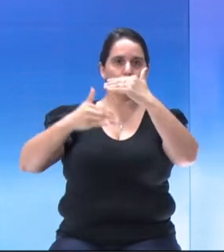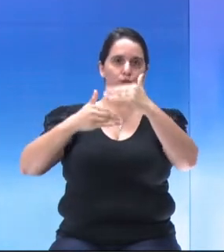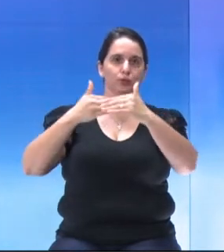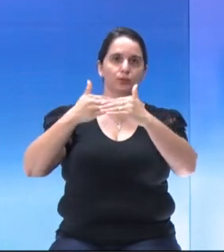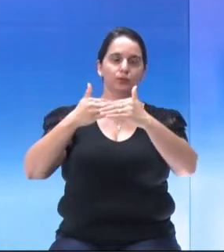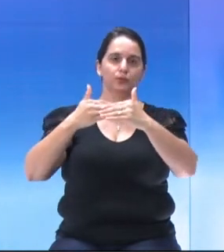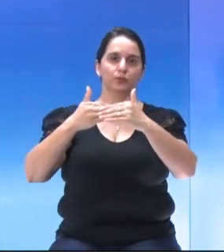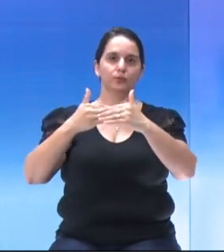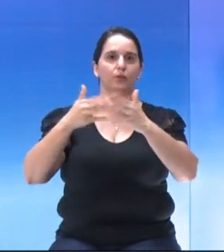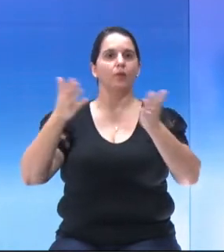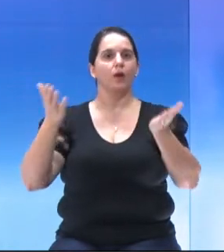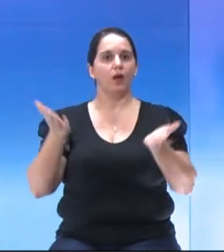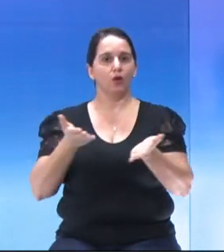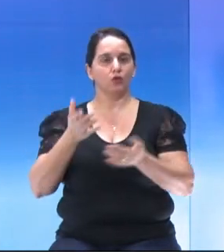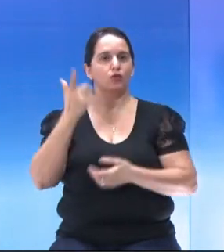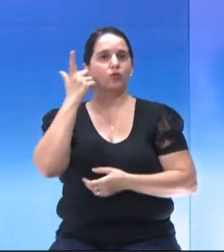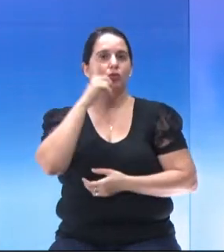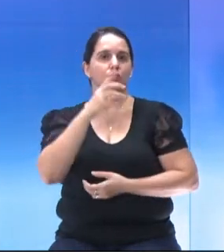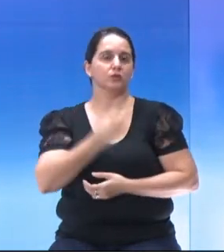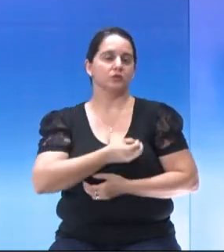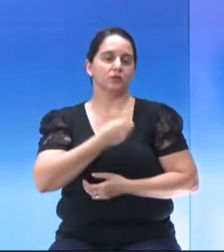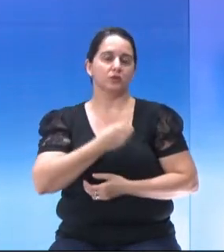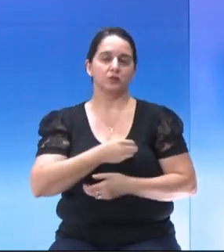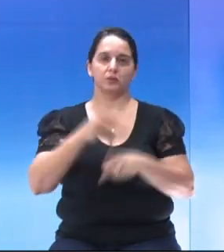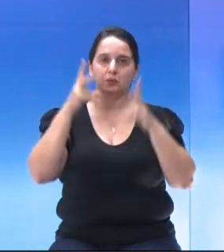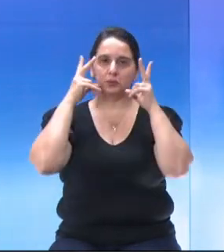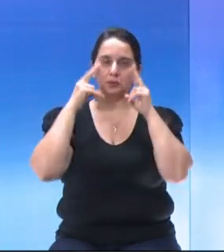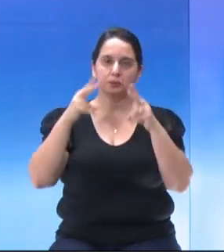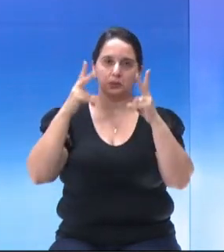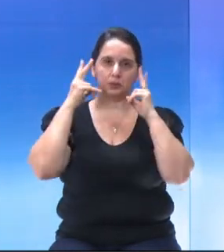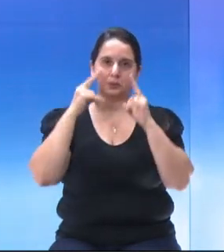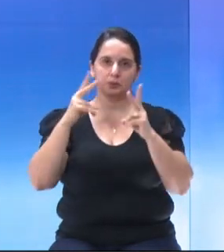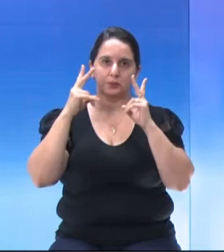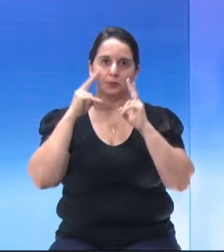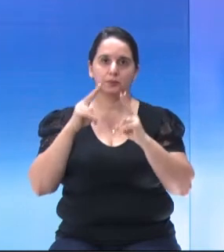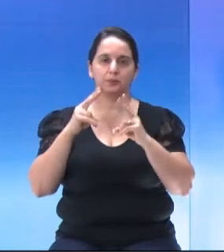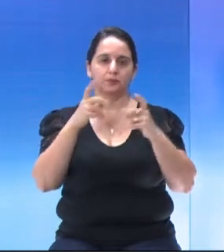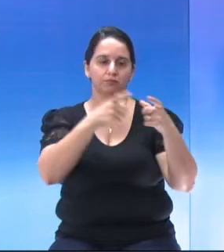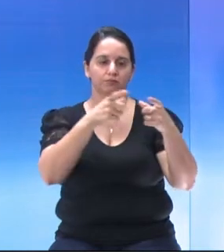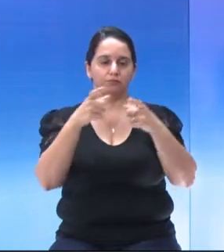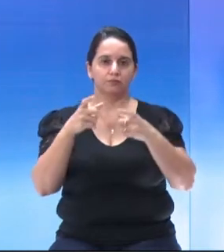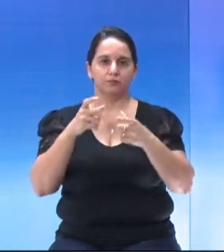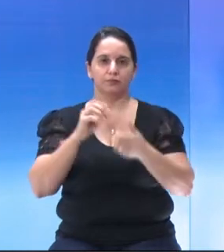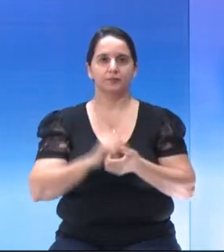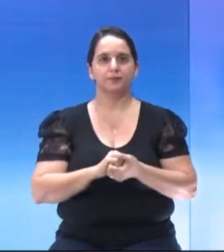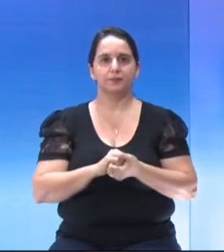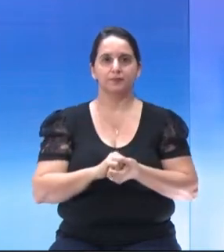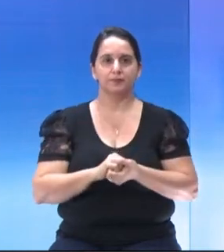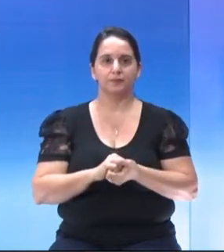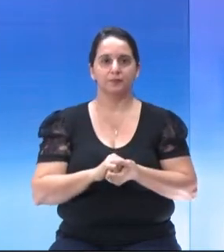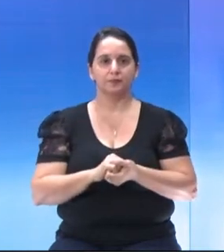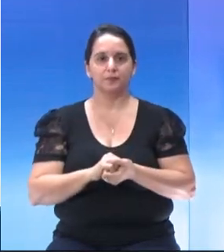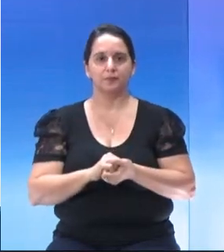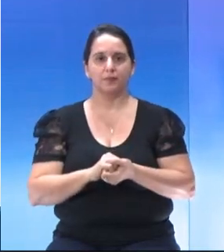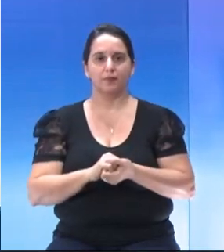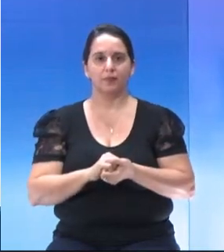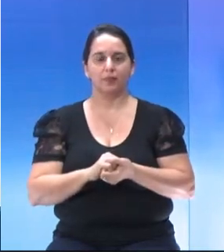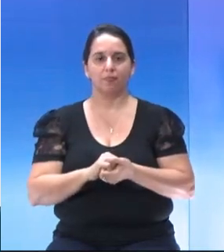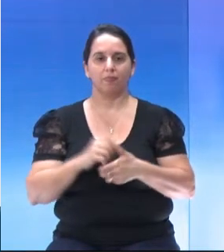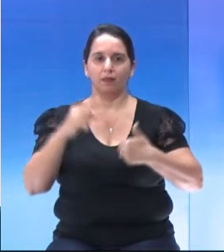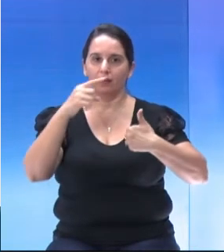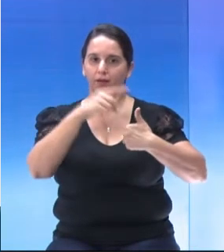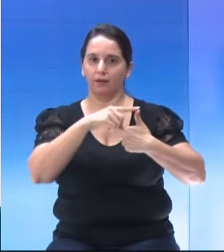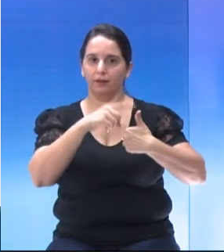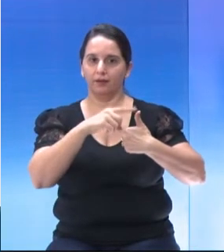por essa adaptação para hoje eles viverem tranquilamente nesse bioma, tá certo? Então